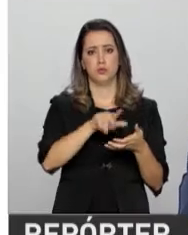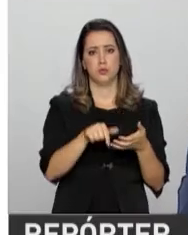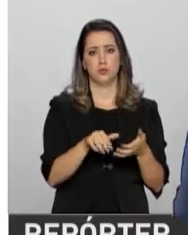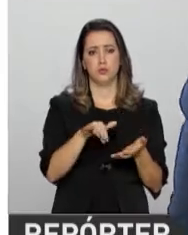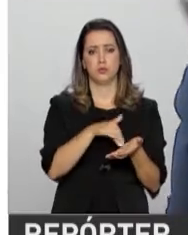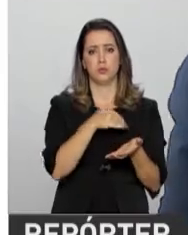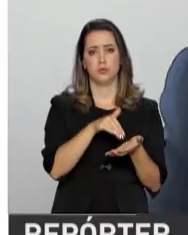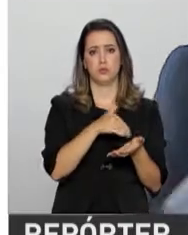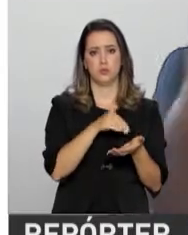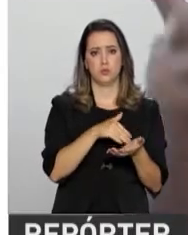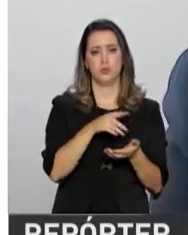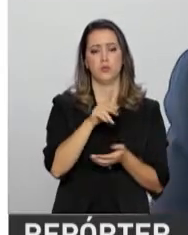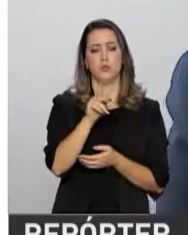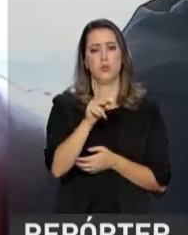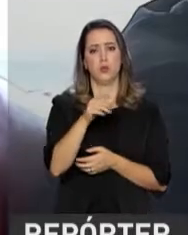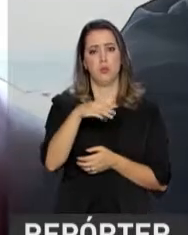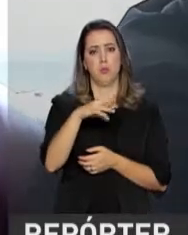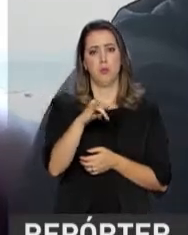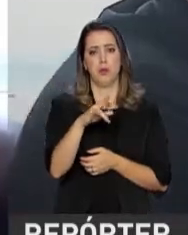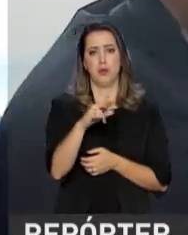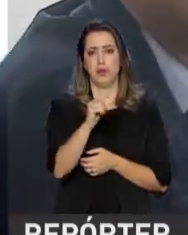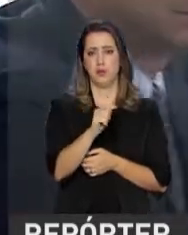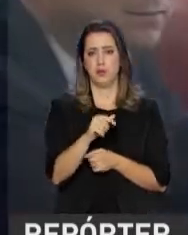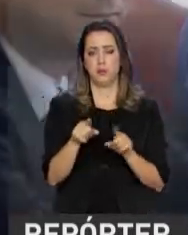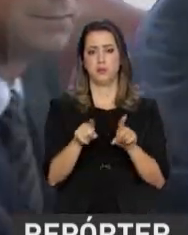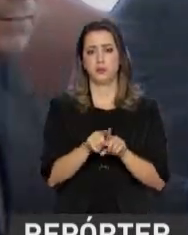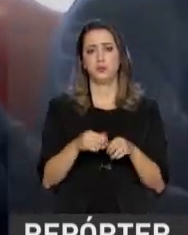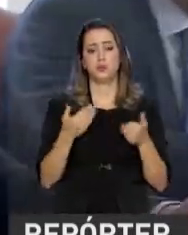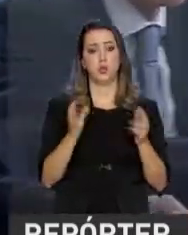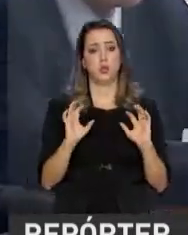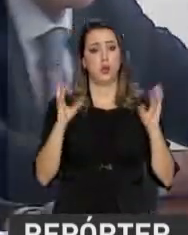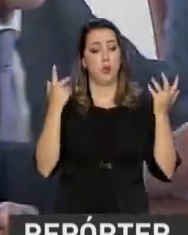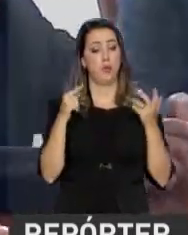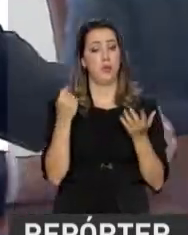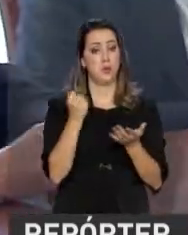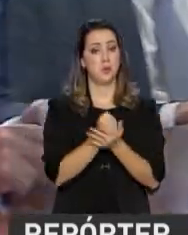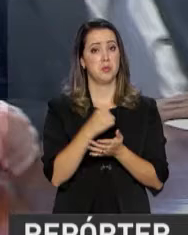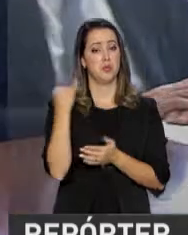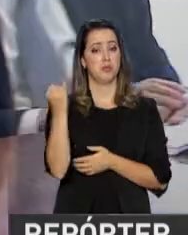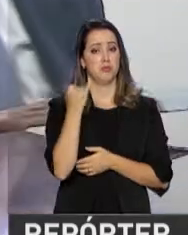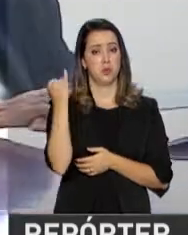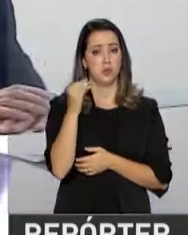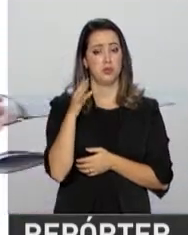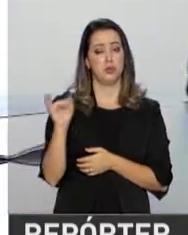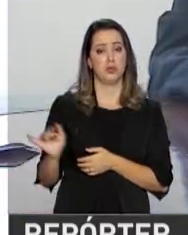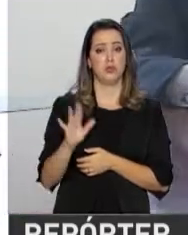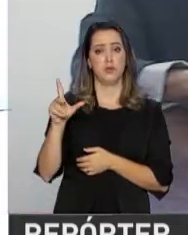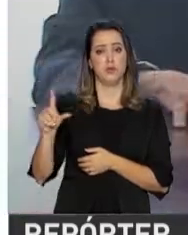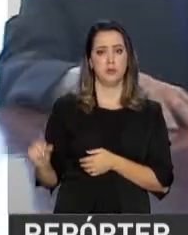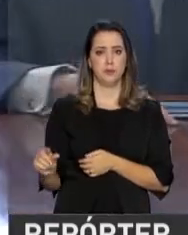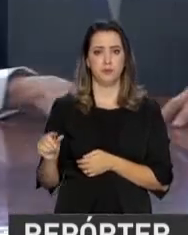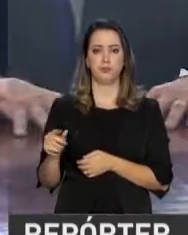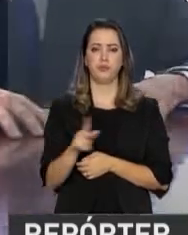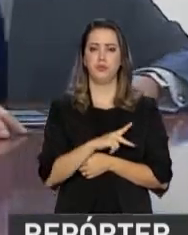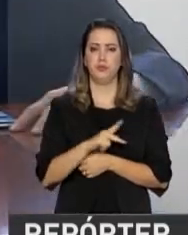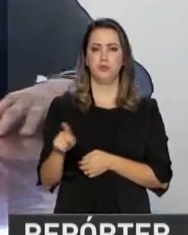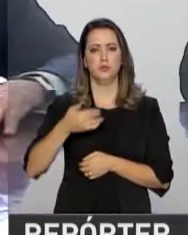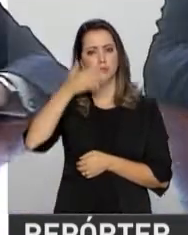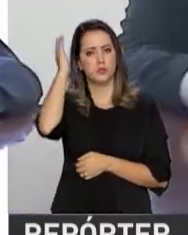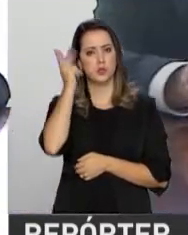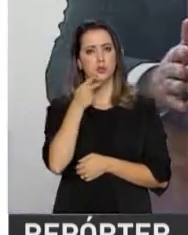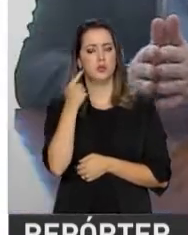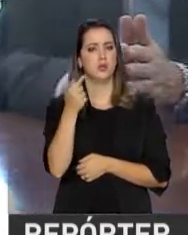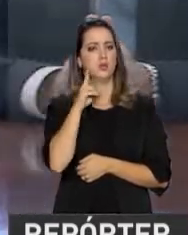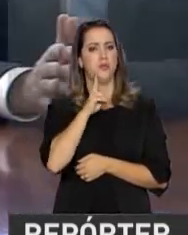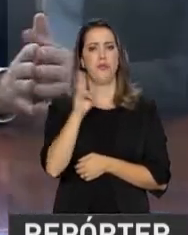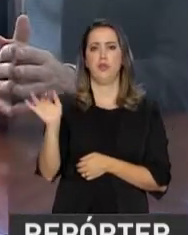da Secretaria-Geral da Presidência da República, Moreira Franco, para comemorar esse marco histórico da inflação. O presidente Temer destacou que não